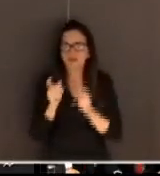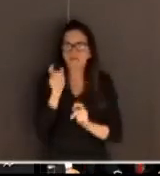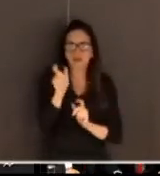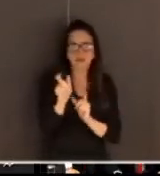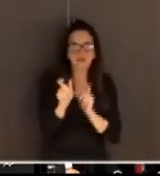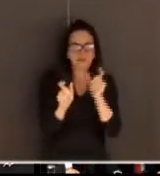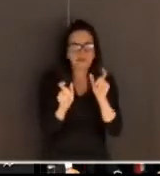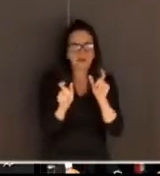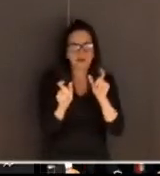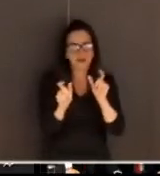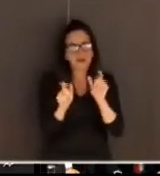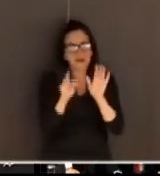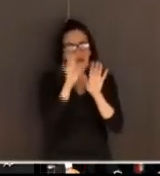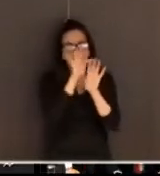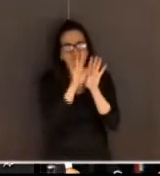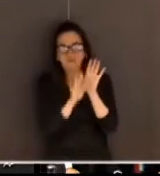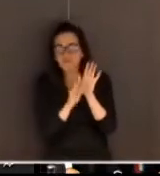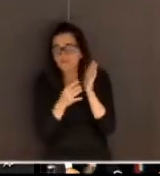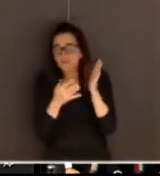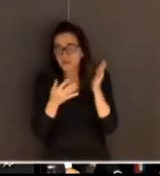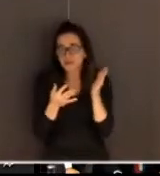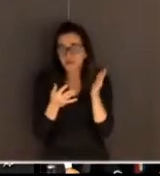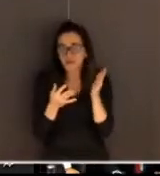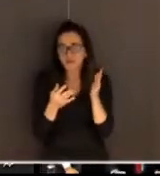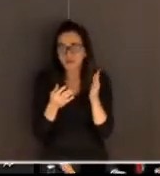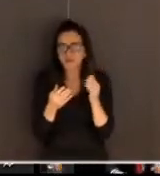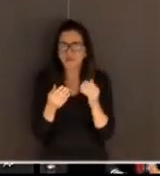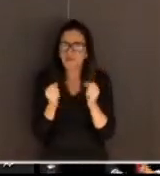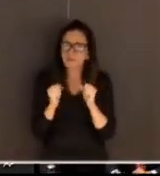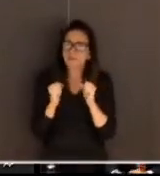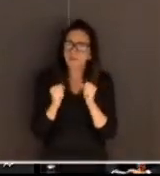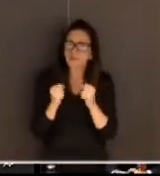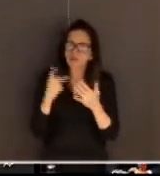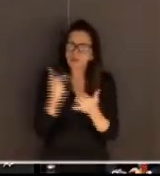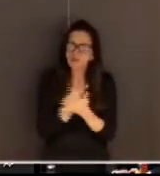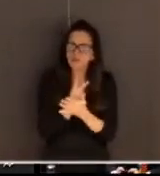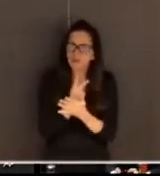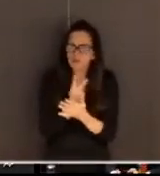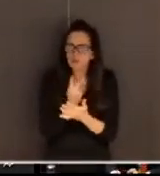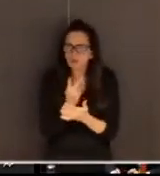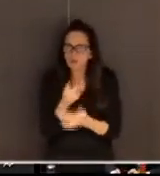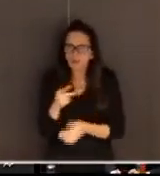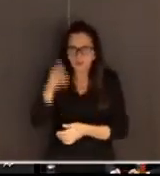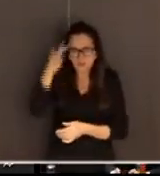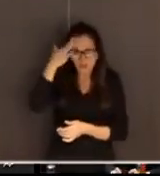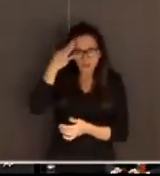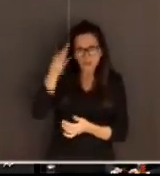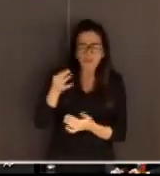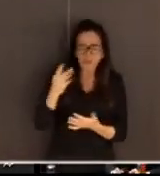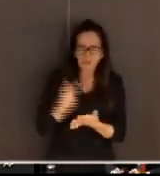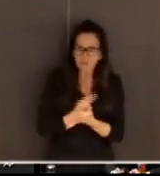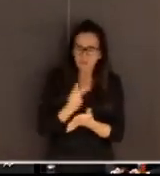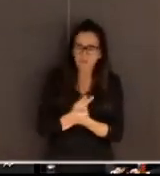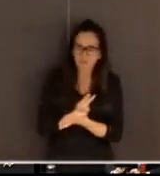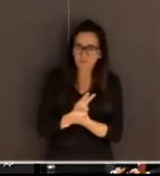e esses argumentos podem levar a uma compreensão errada, a uma decisão errada. É como que no